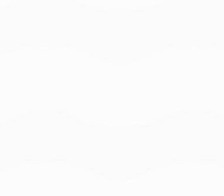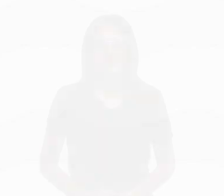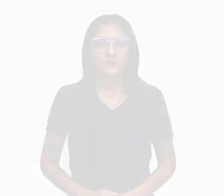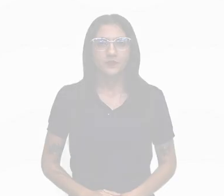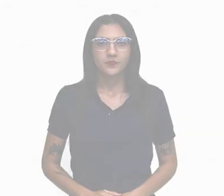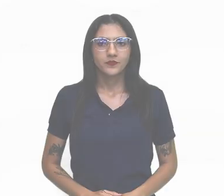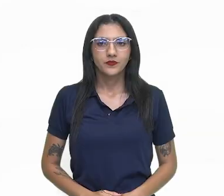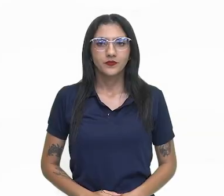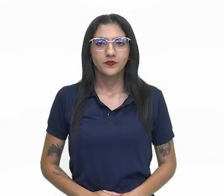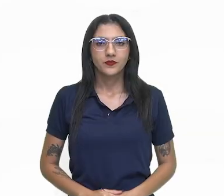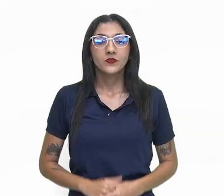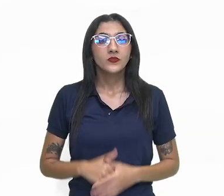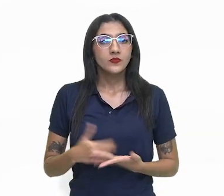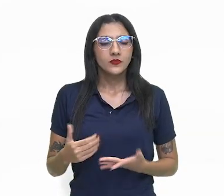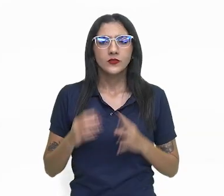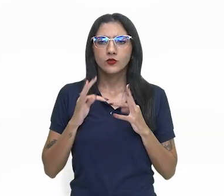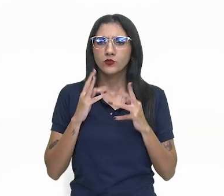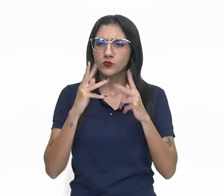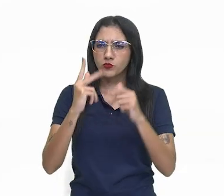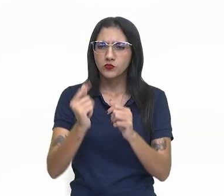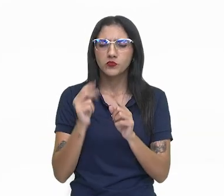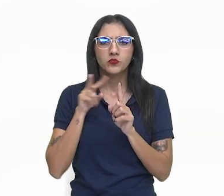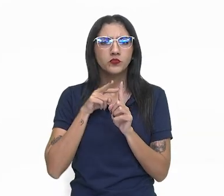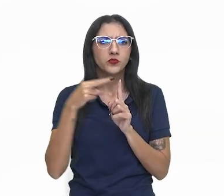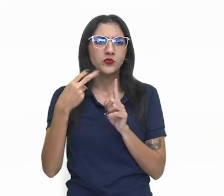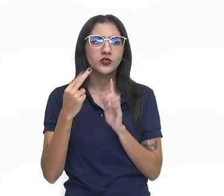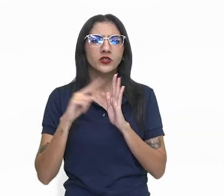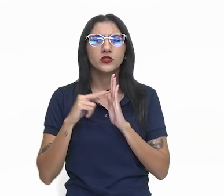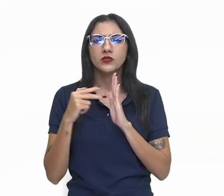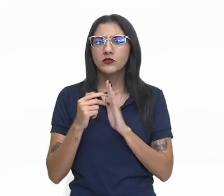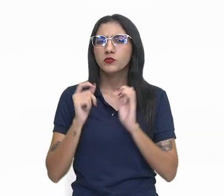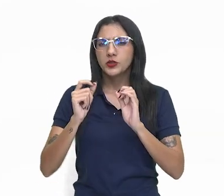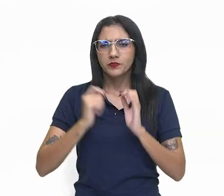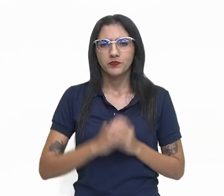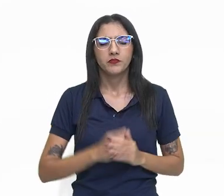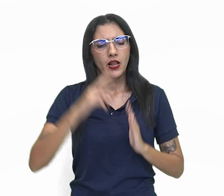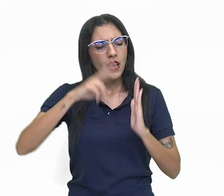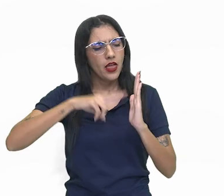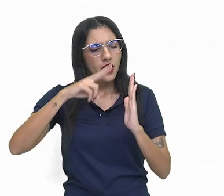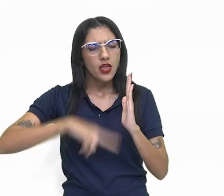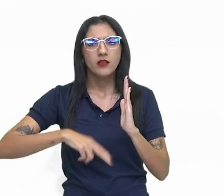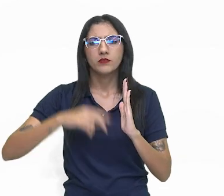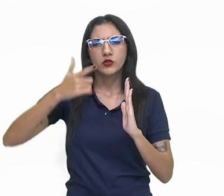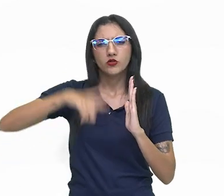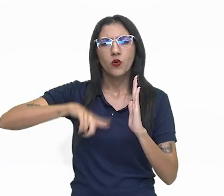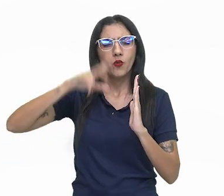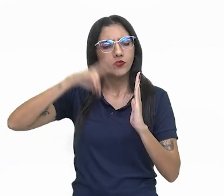Ler significa reler e compreender.